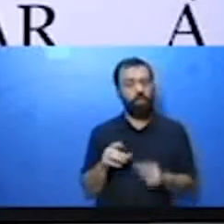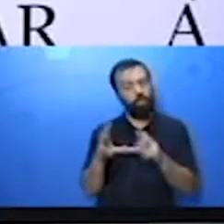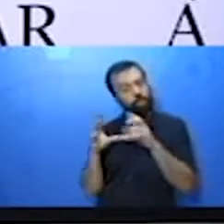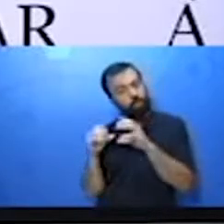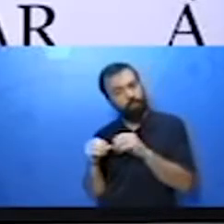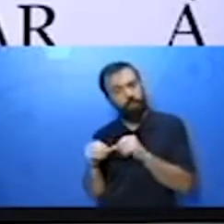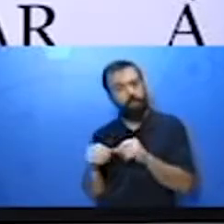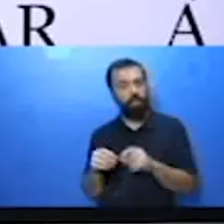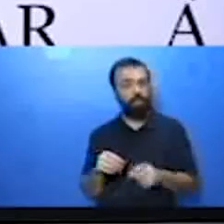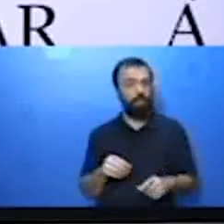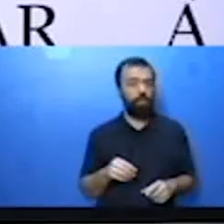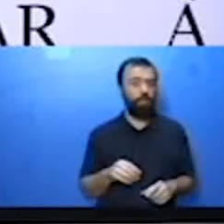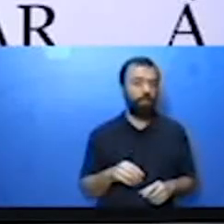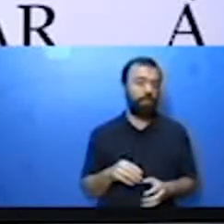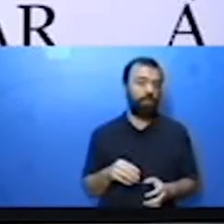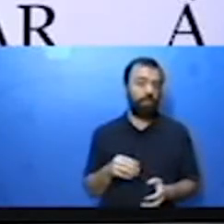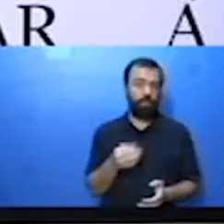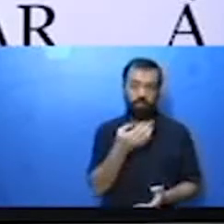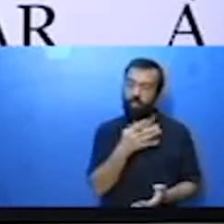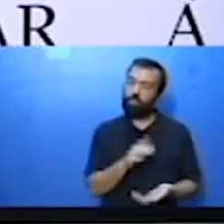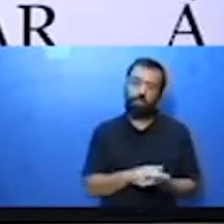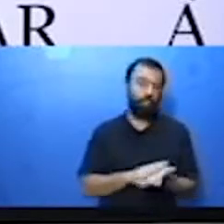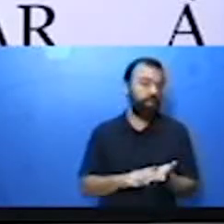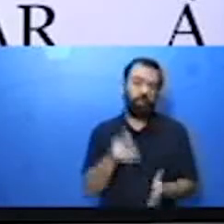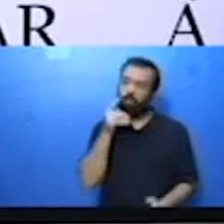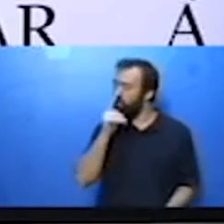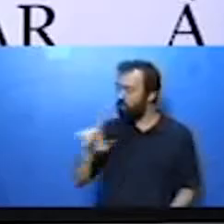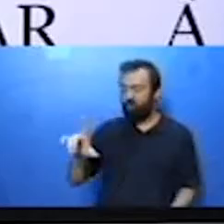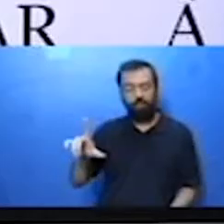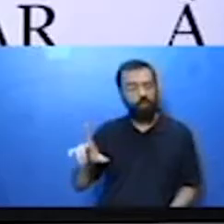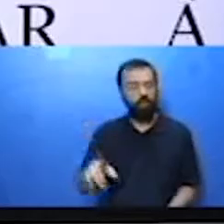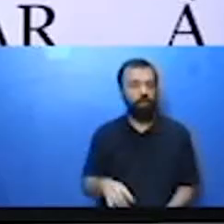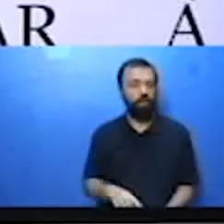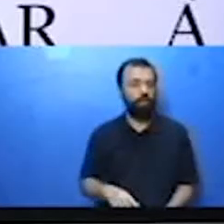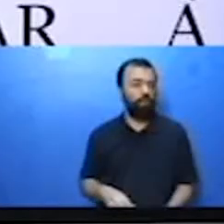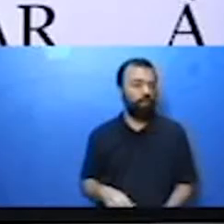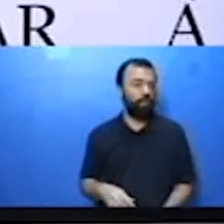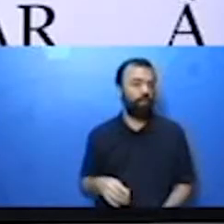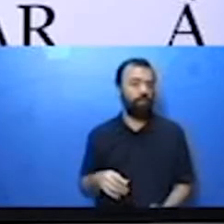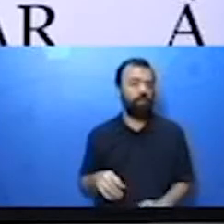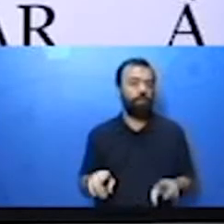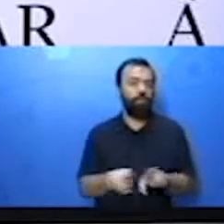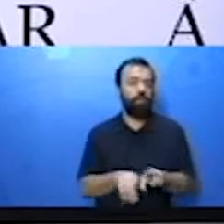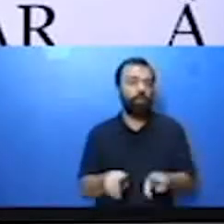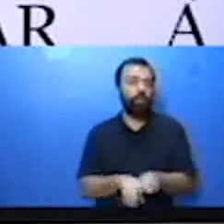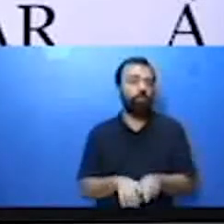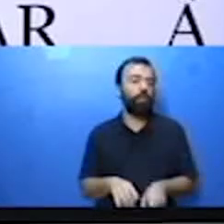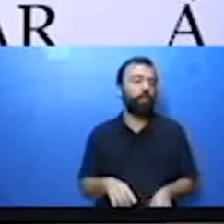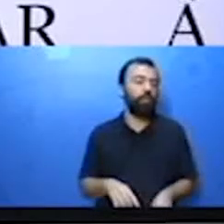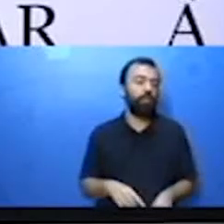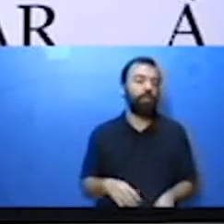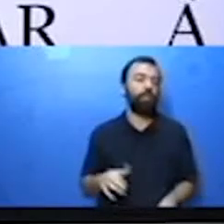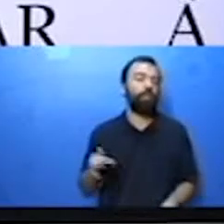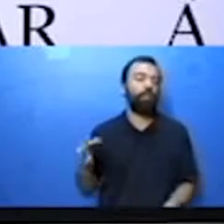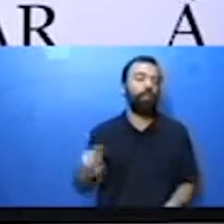tomá-lo, então vamos tomar bastante cuidado. Dos sedativos ou dos remédios controlados para a